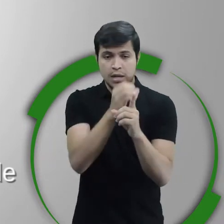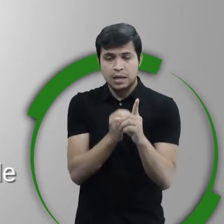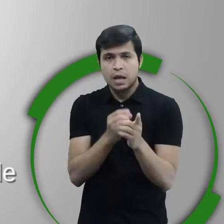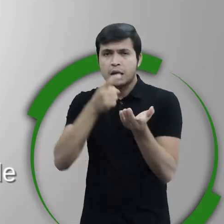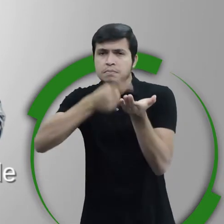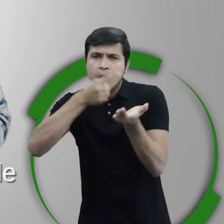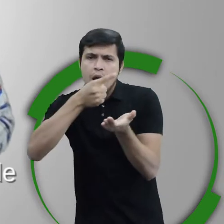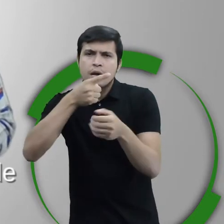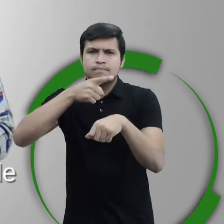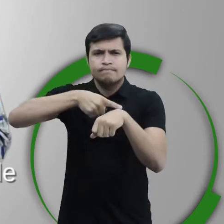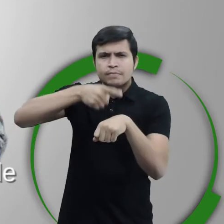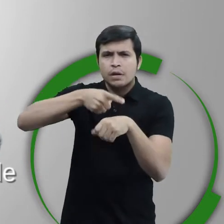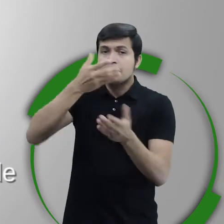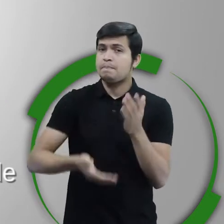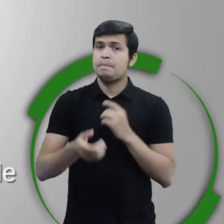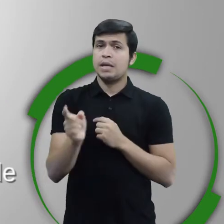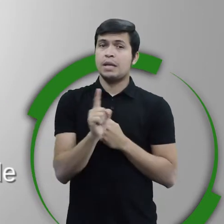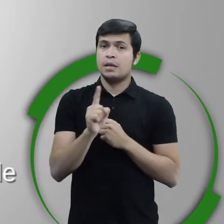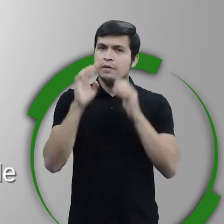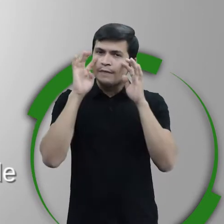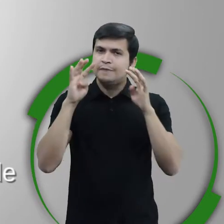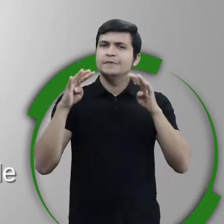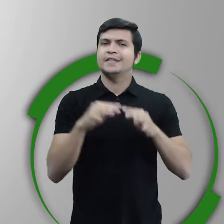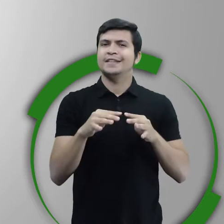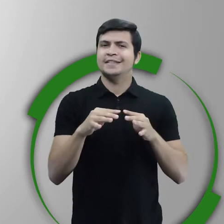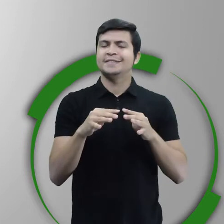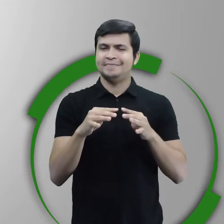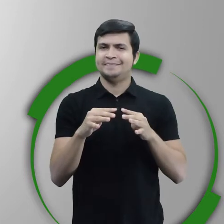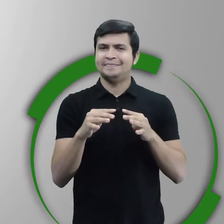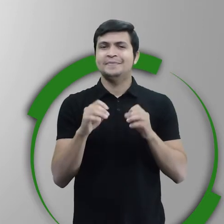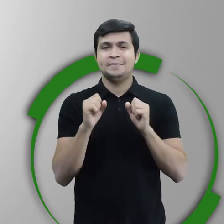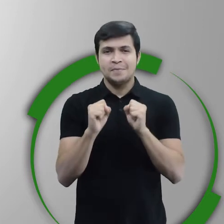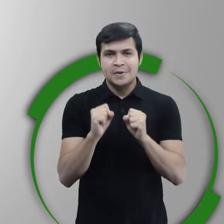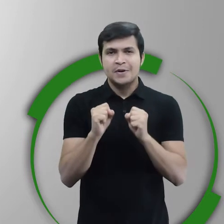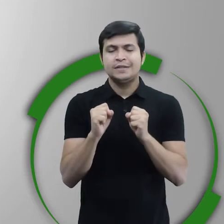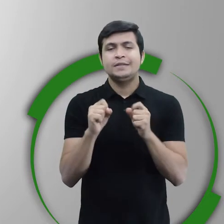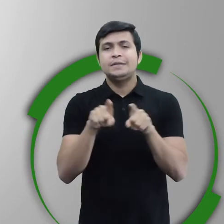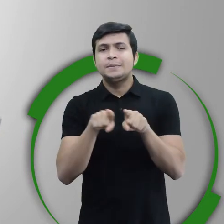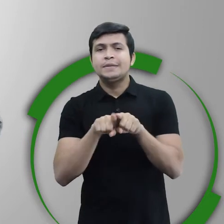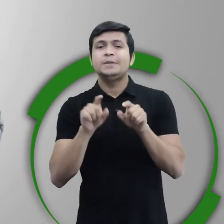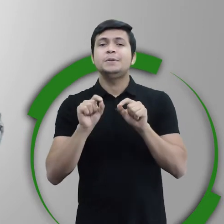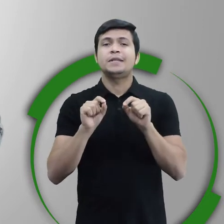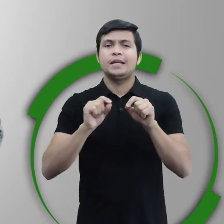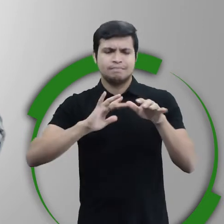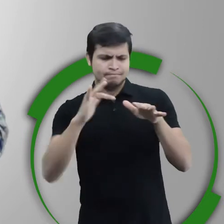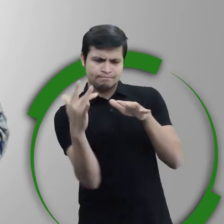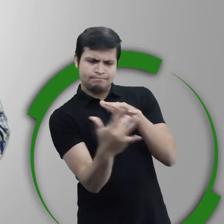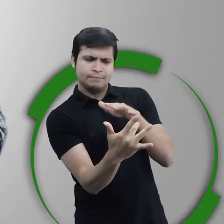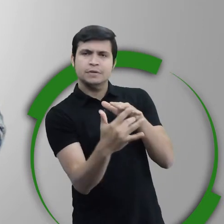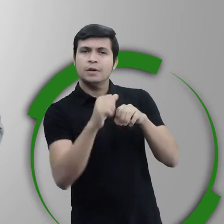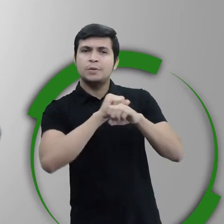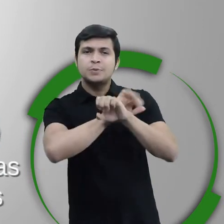ao calendário de atividades de cada módulo para não perder o prazo. Acompanhe as atividades do SED através das nossas